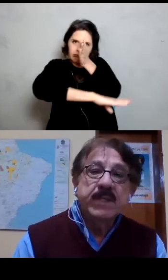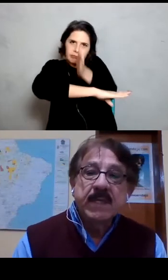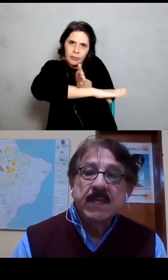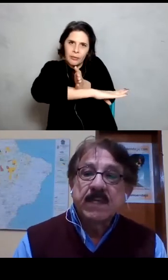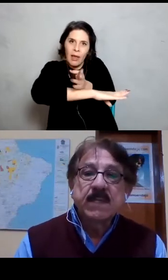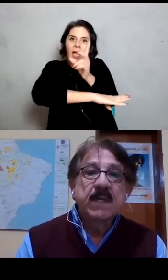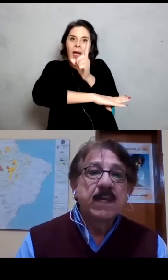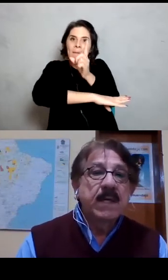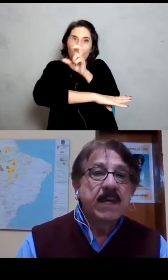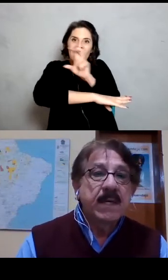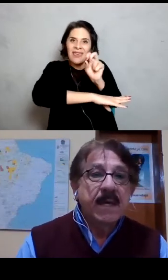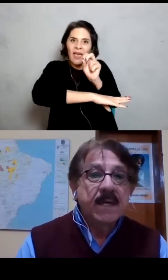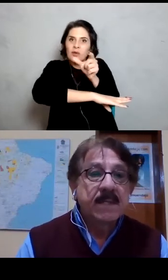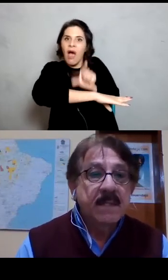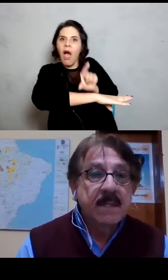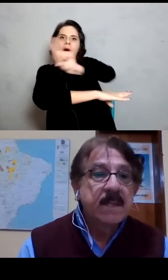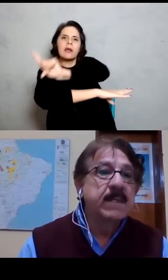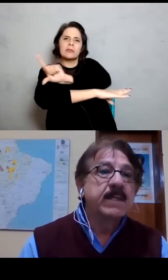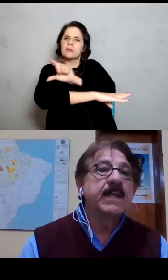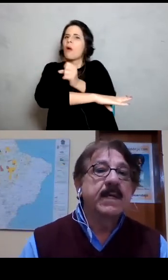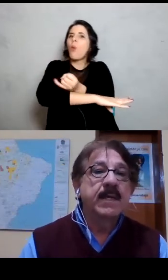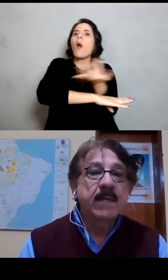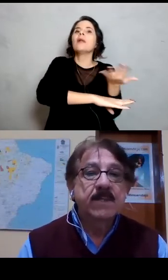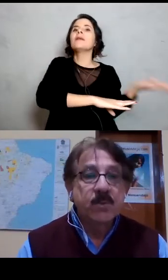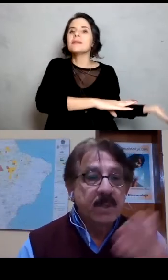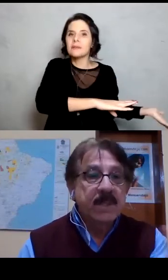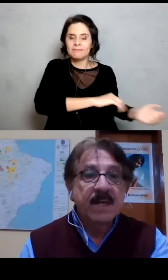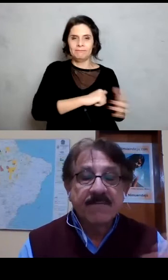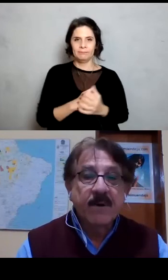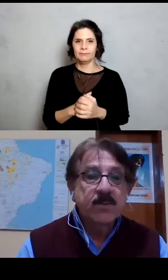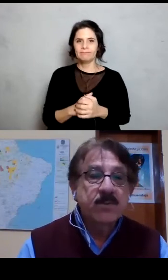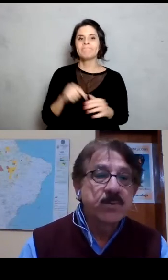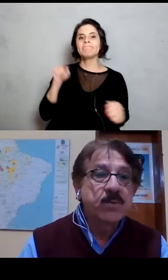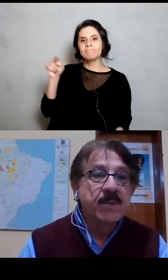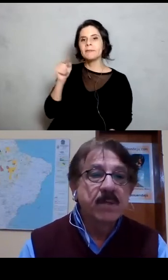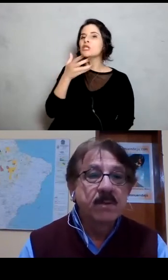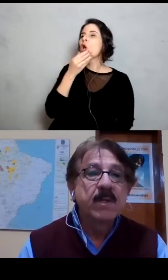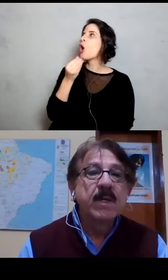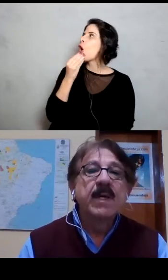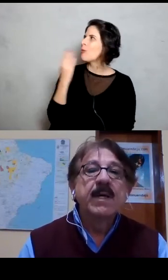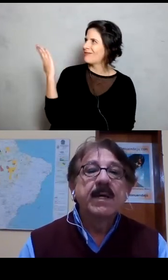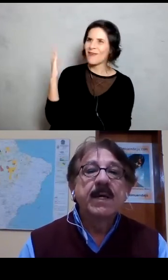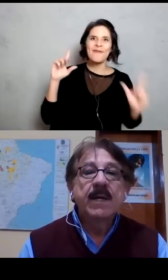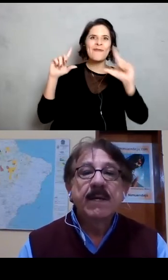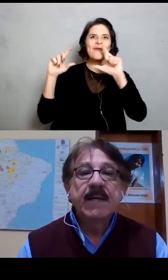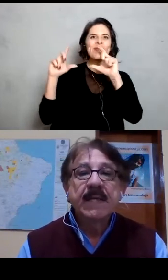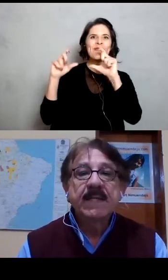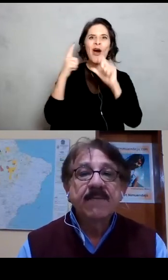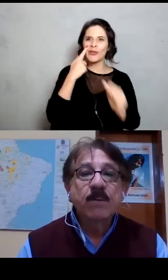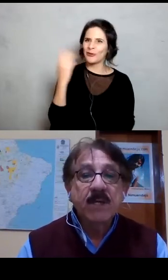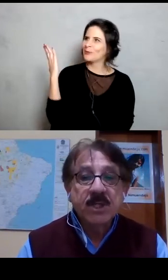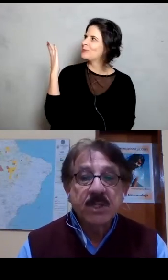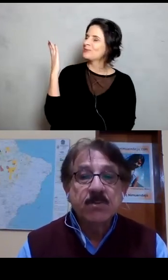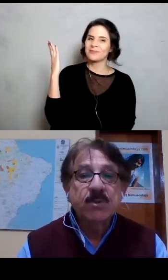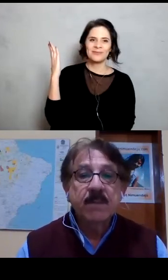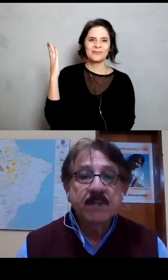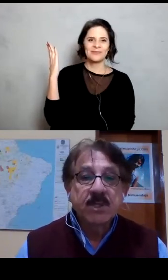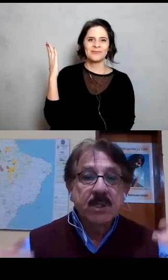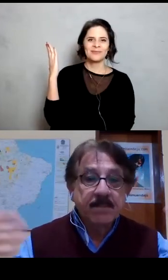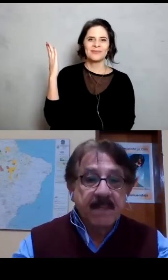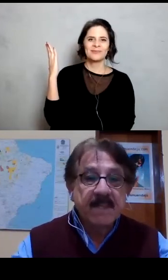Arion Rodrigues, que é esse senhor que está na foto junto comigo, ele escreveu um